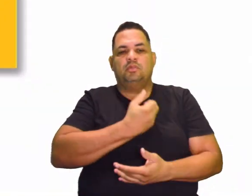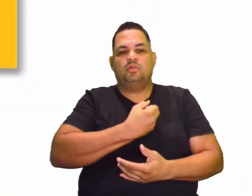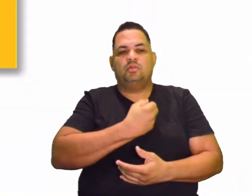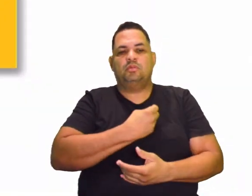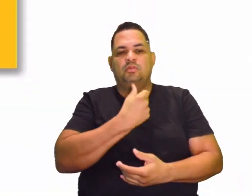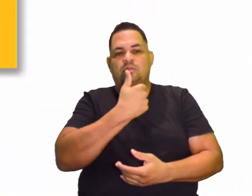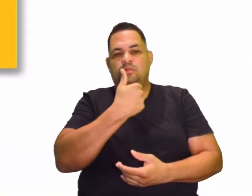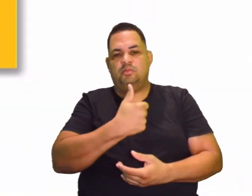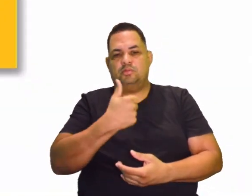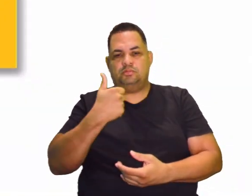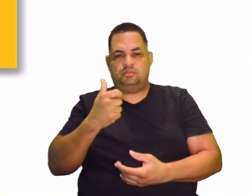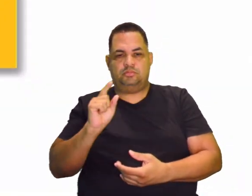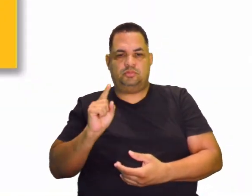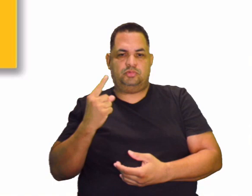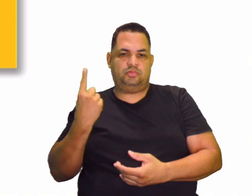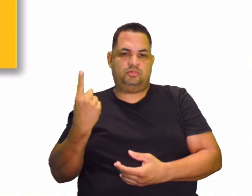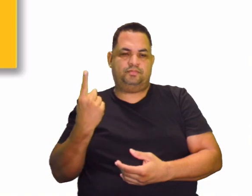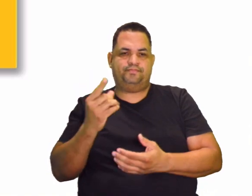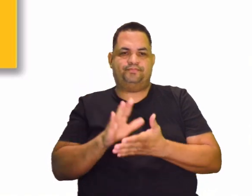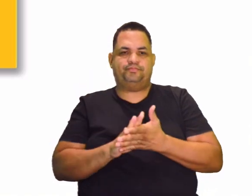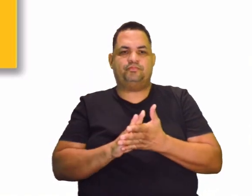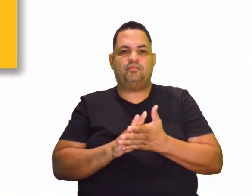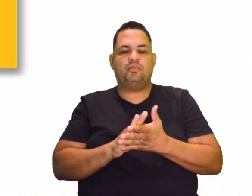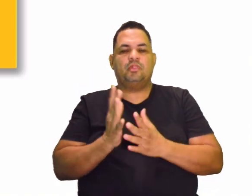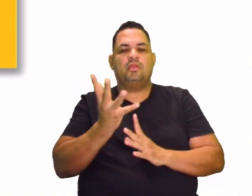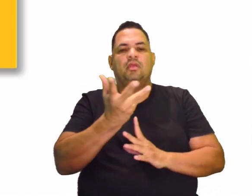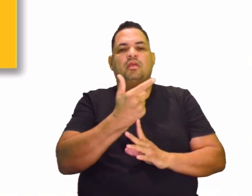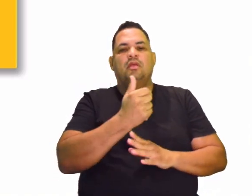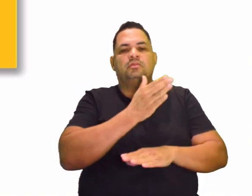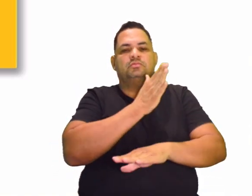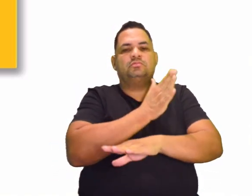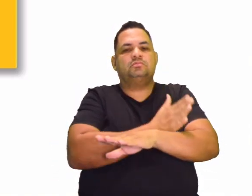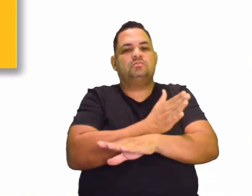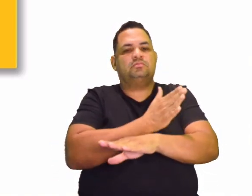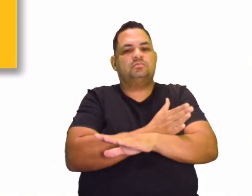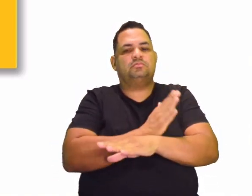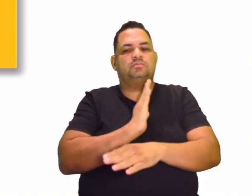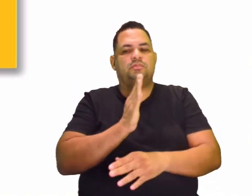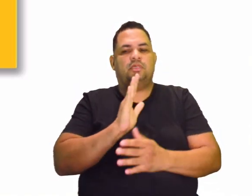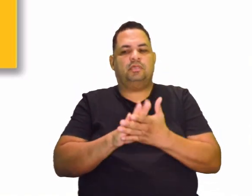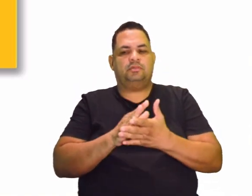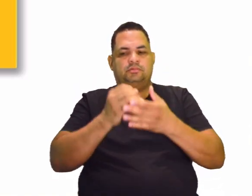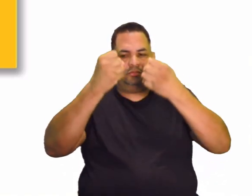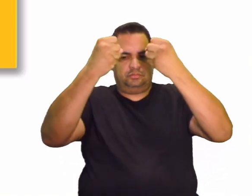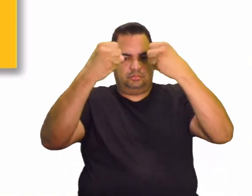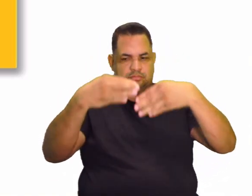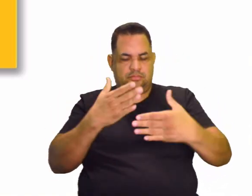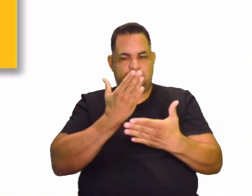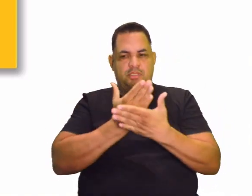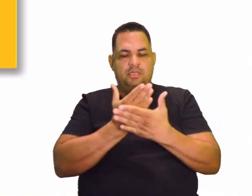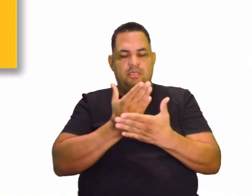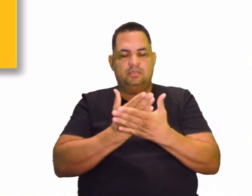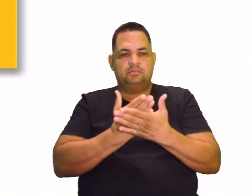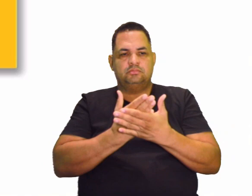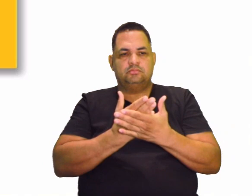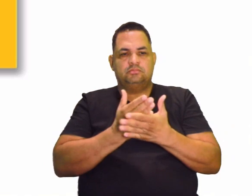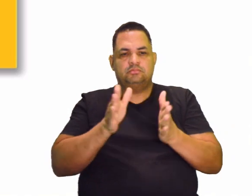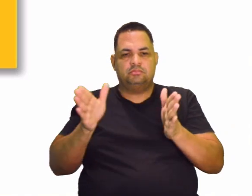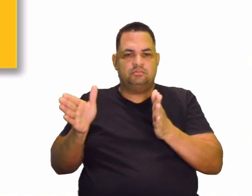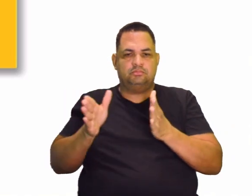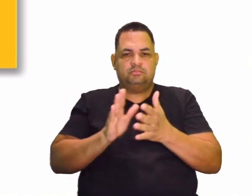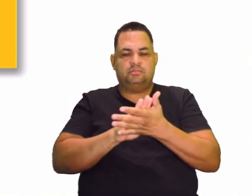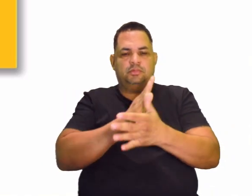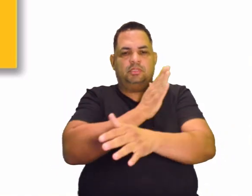no período medieval. Então, nós falamos da arte no período antigo, certo? Falamos, então, da arte